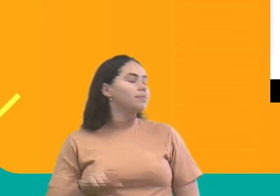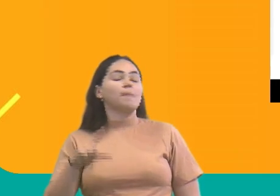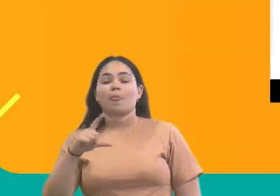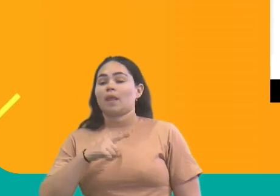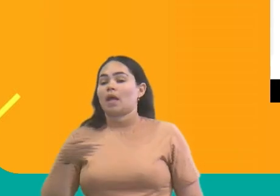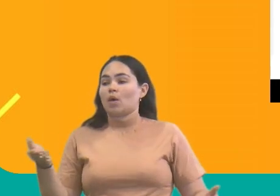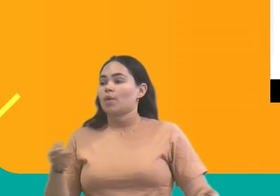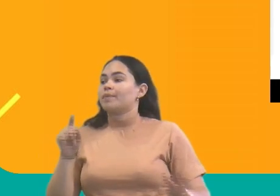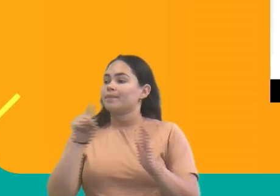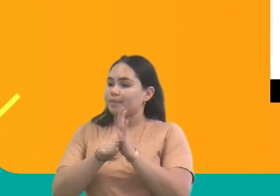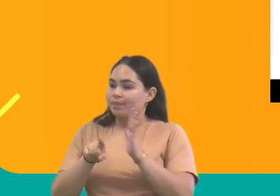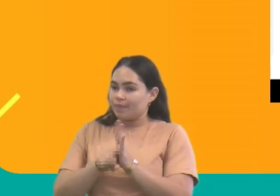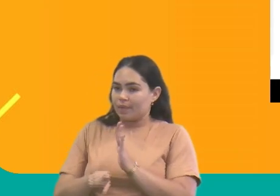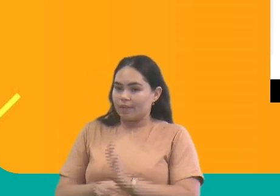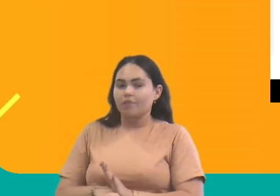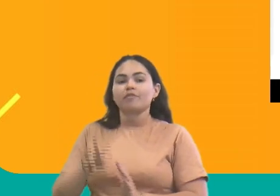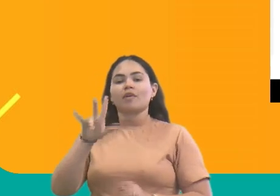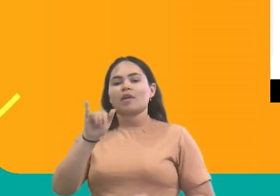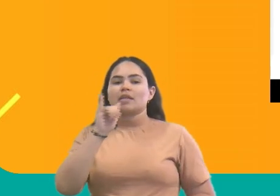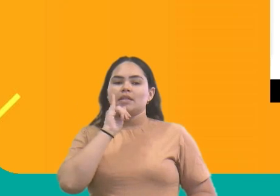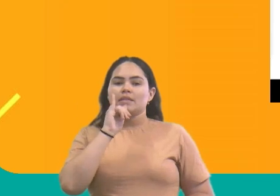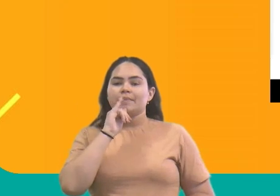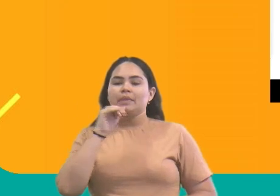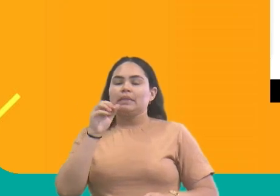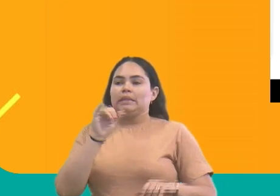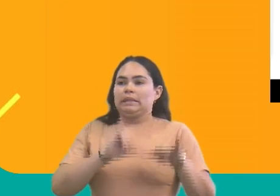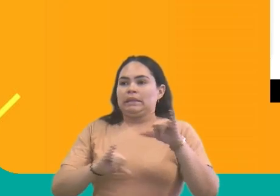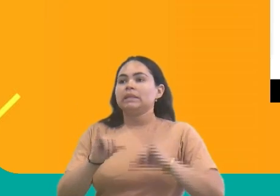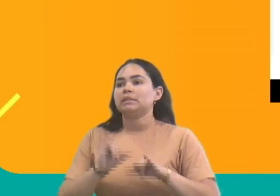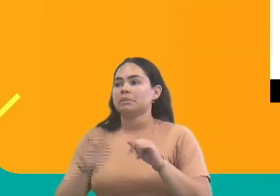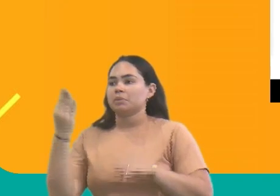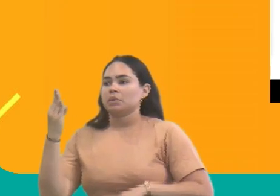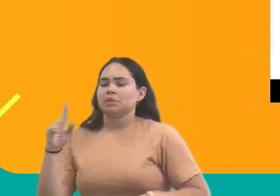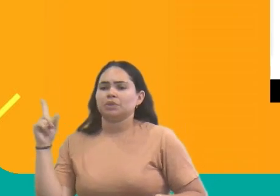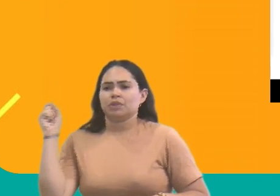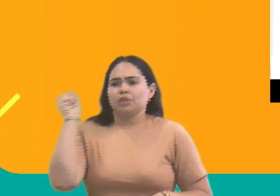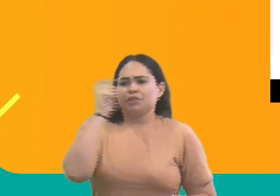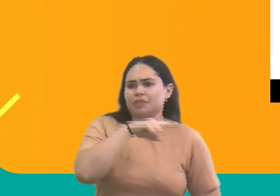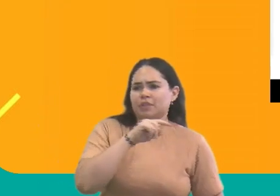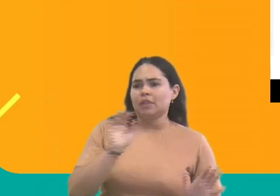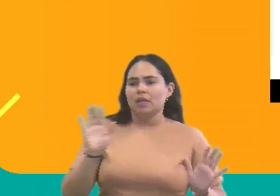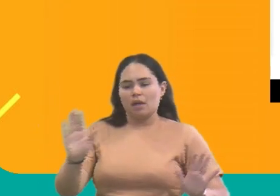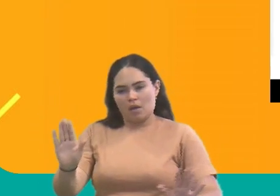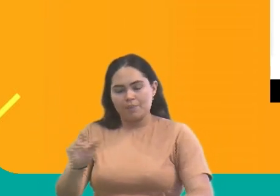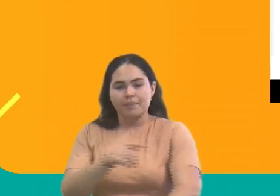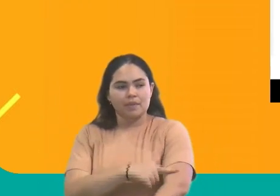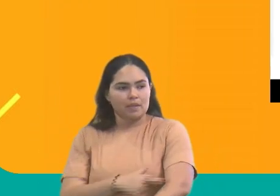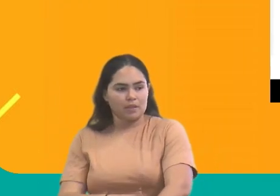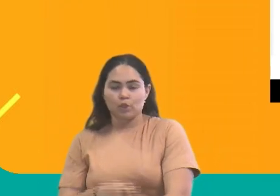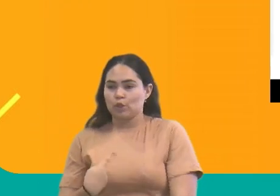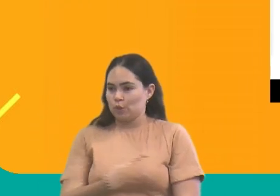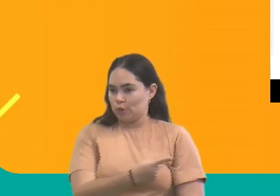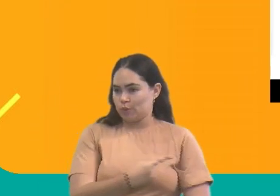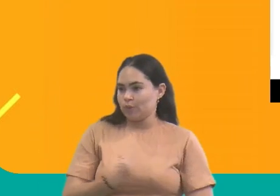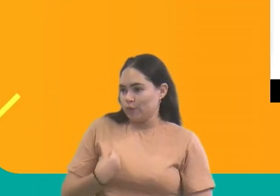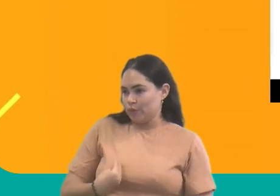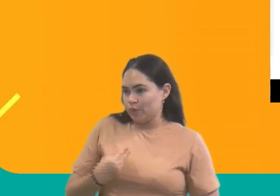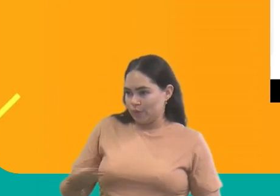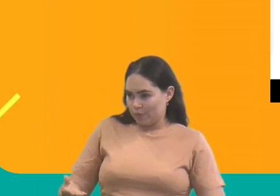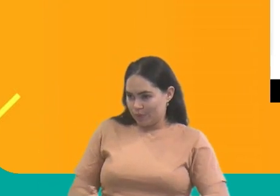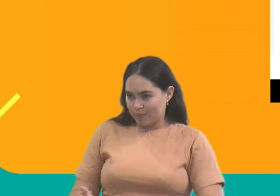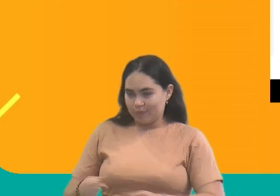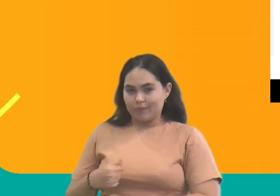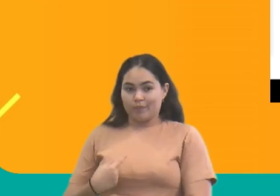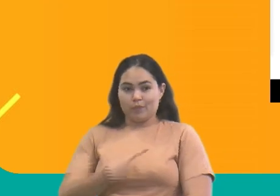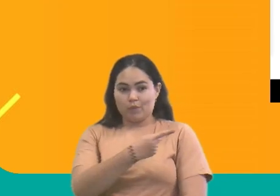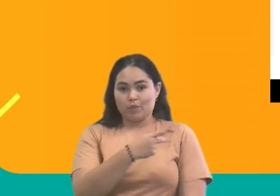vão desmistificando um pouco a química e a biologia, né? Vocês agora estão entendendo por que nós duas estamos aqui, né? Estamos